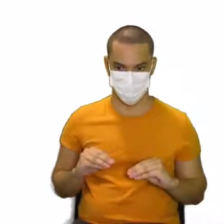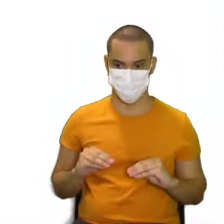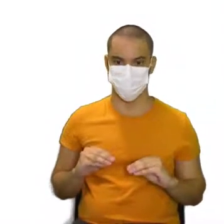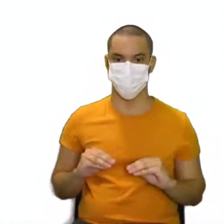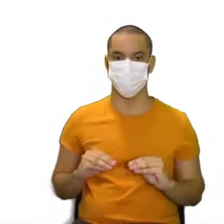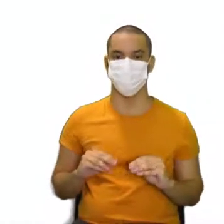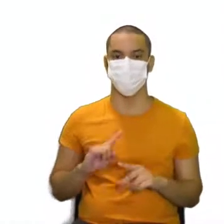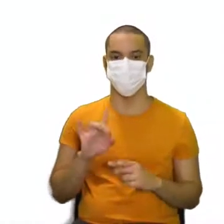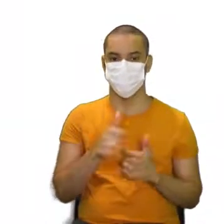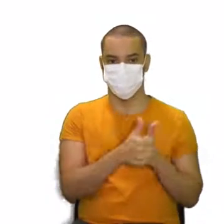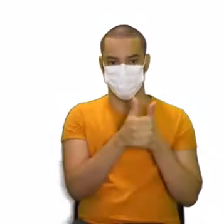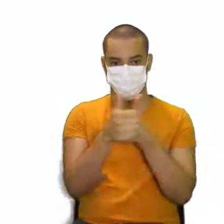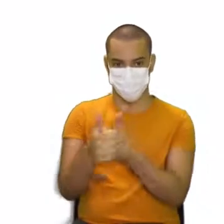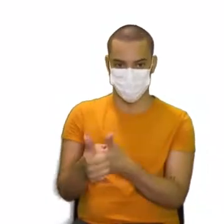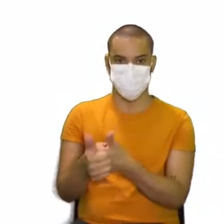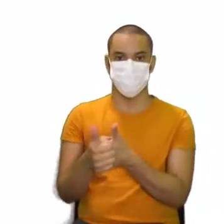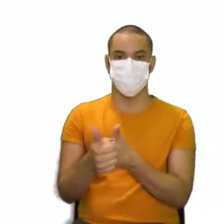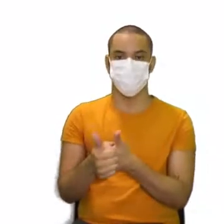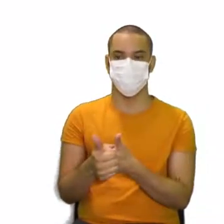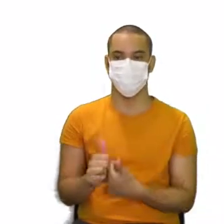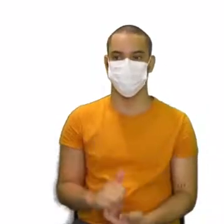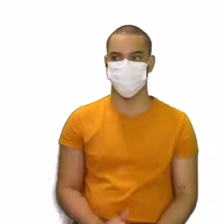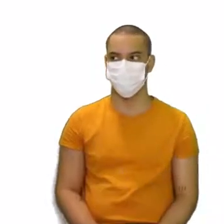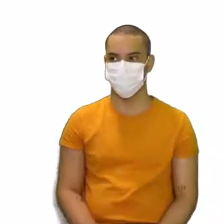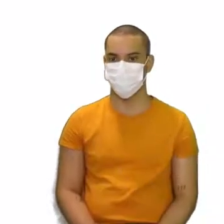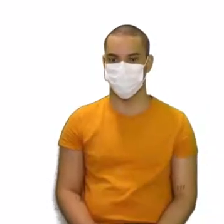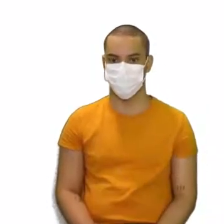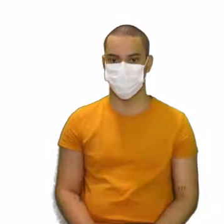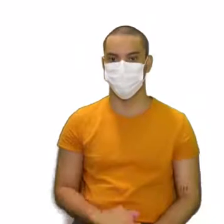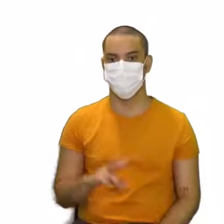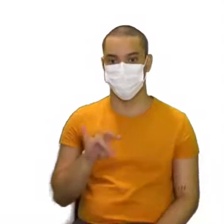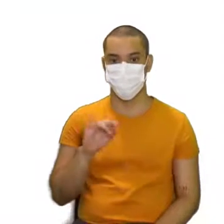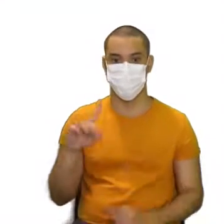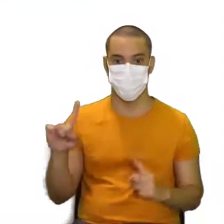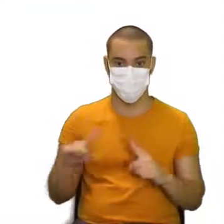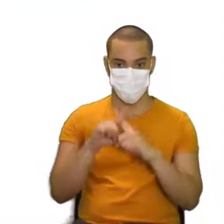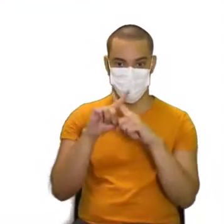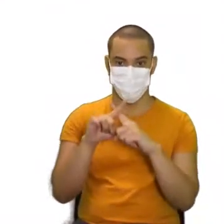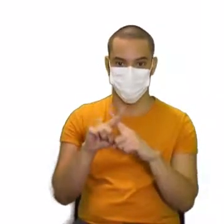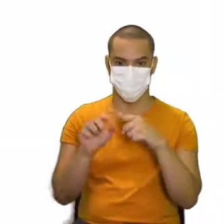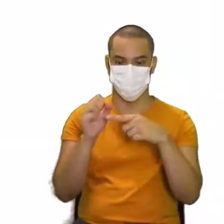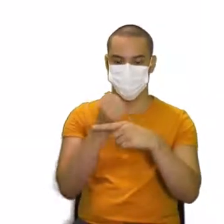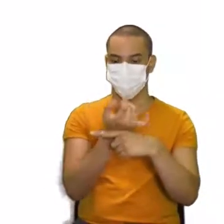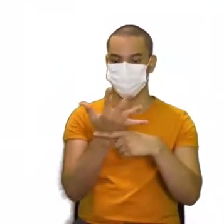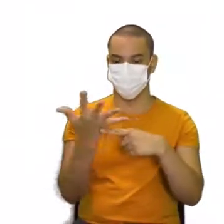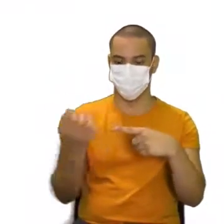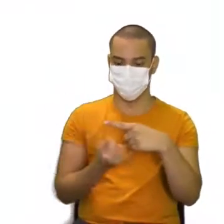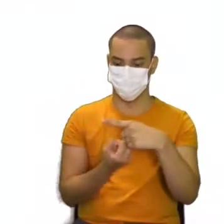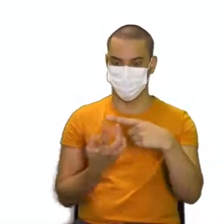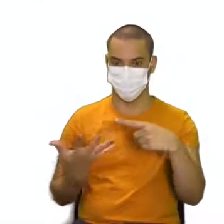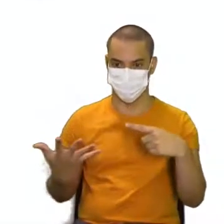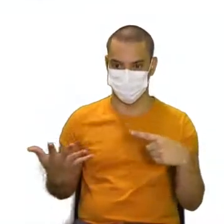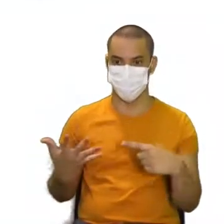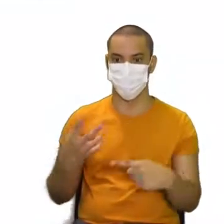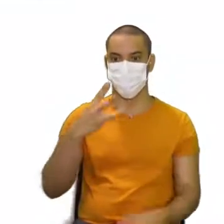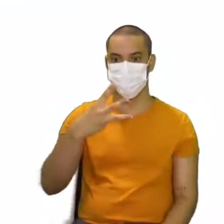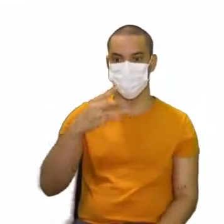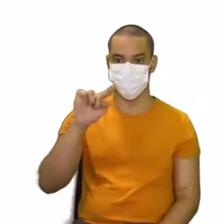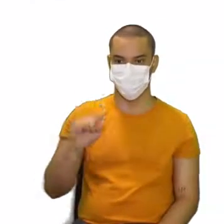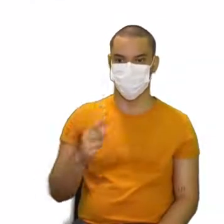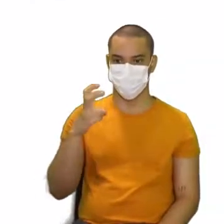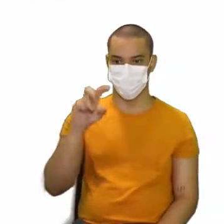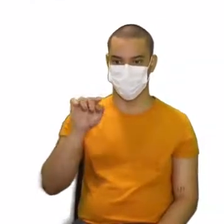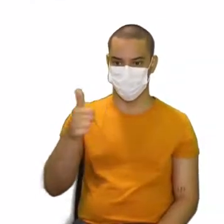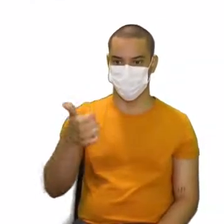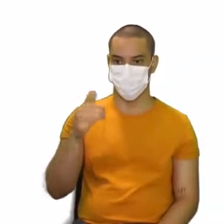só acompanha aí ó substituir multiplica em cima devido por 9,1 3,5